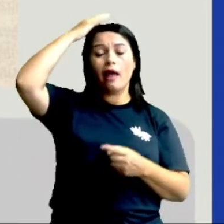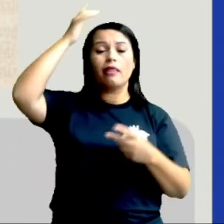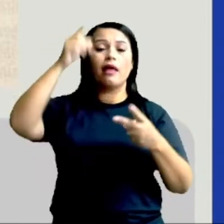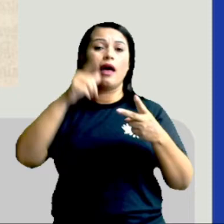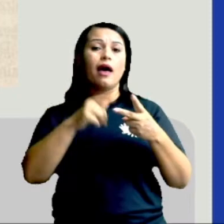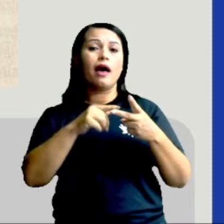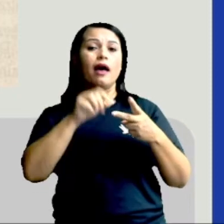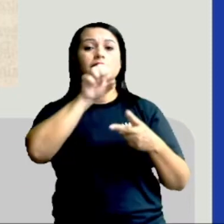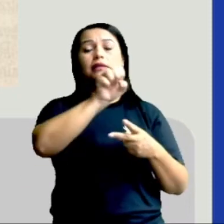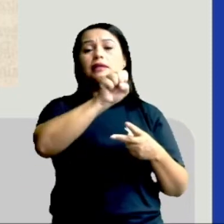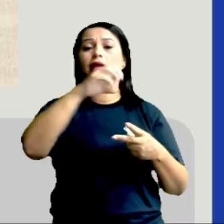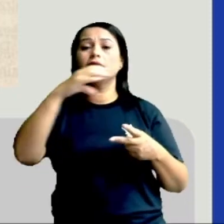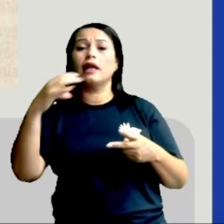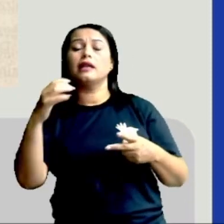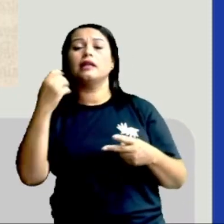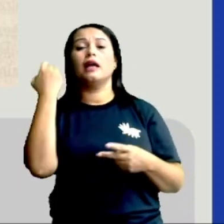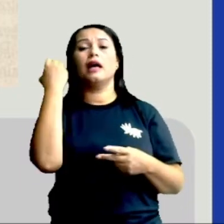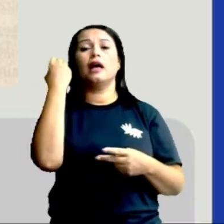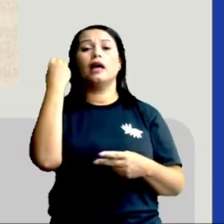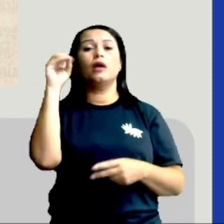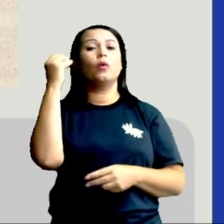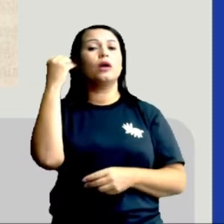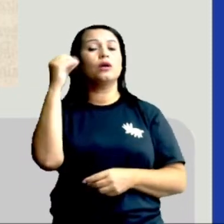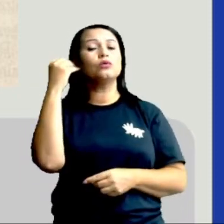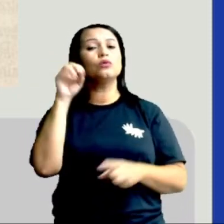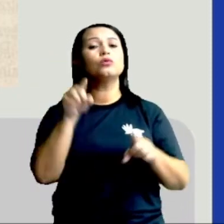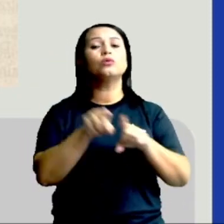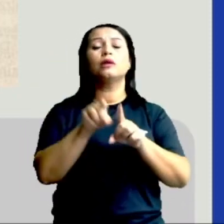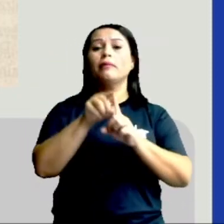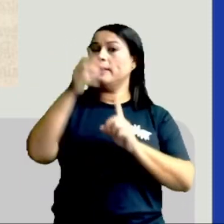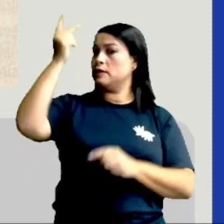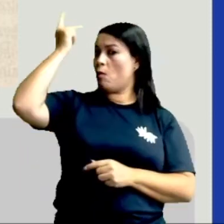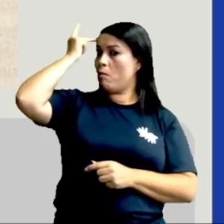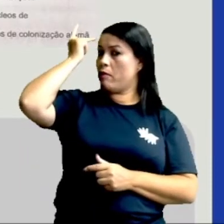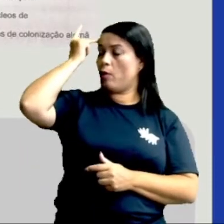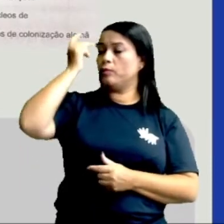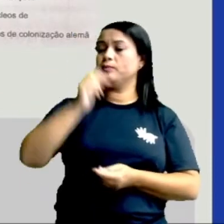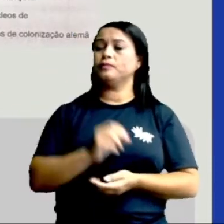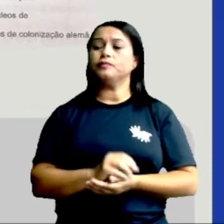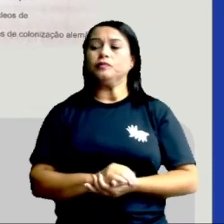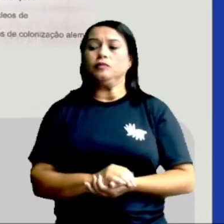Sul e destacando também o sudeste, que seria em São Paulo.